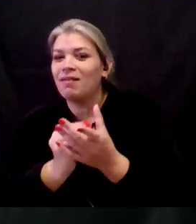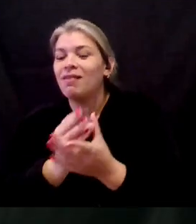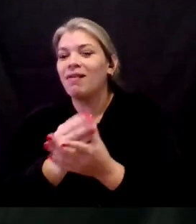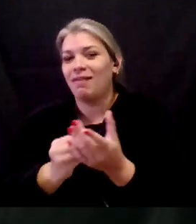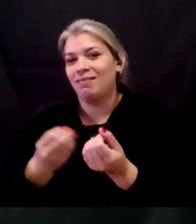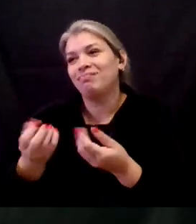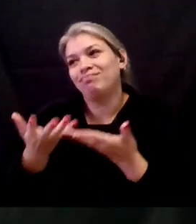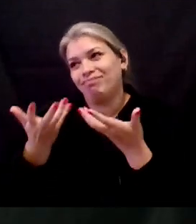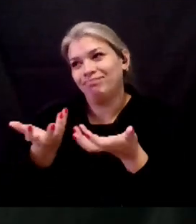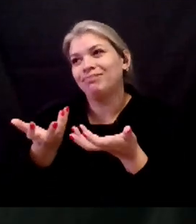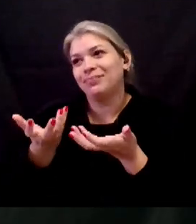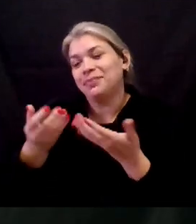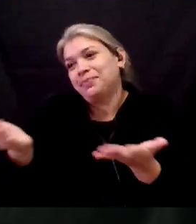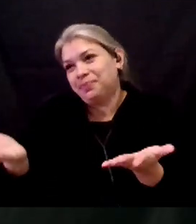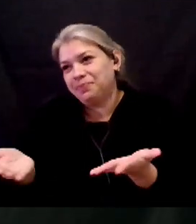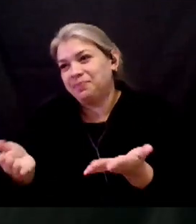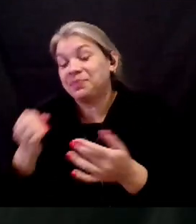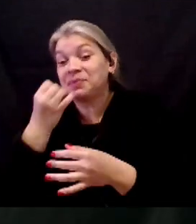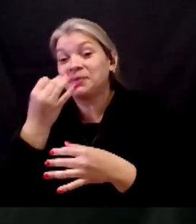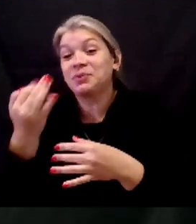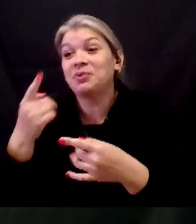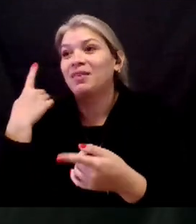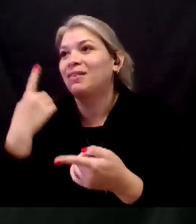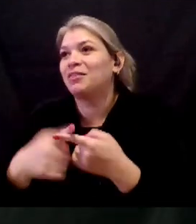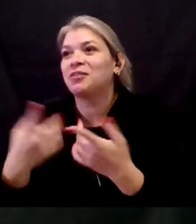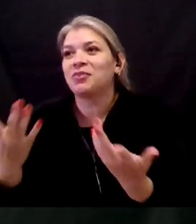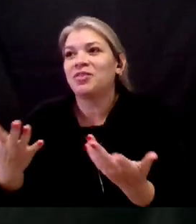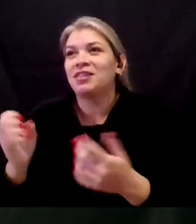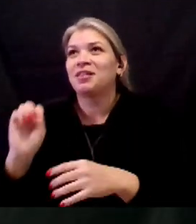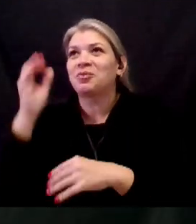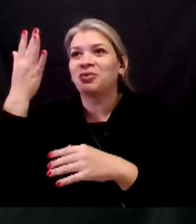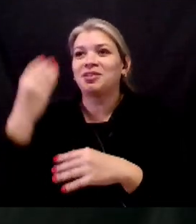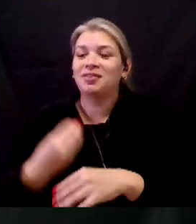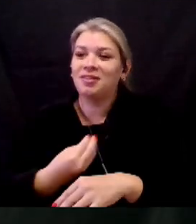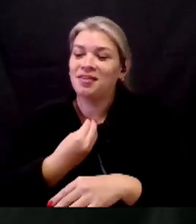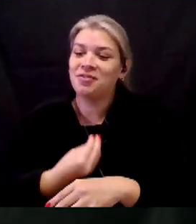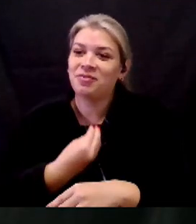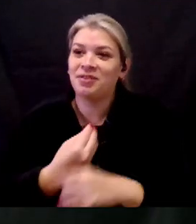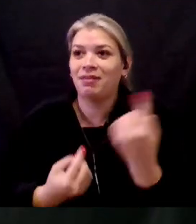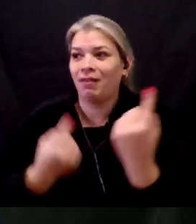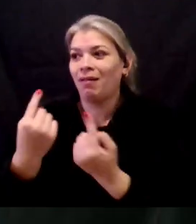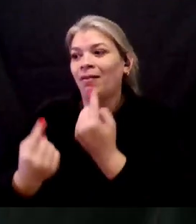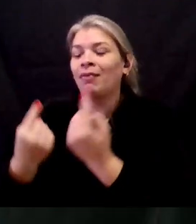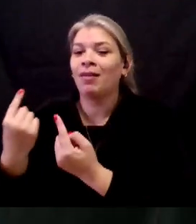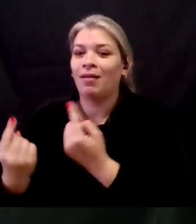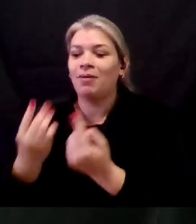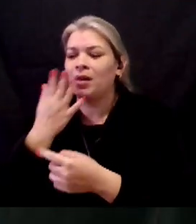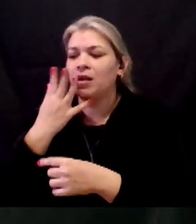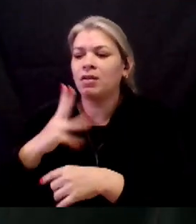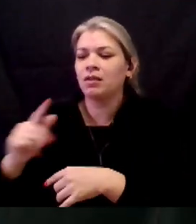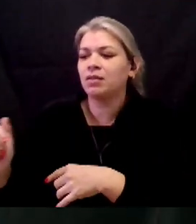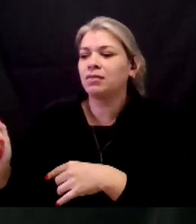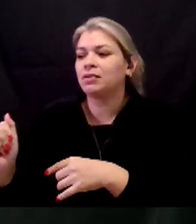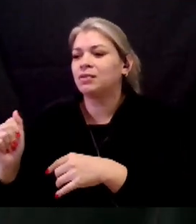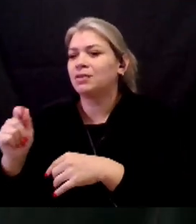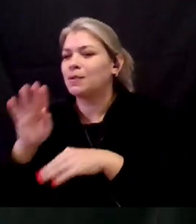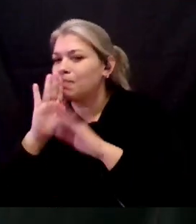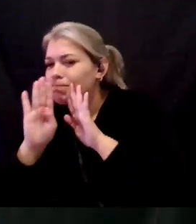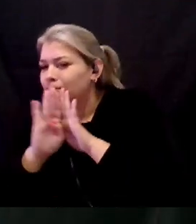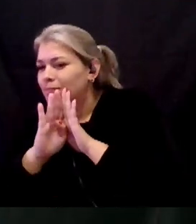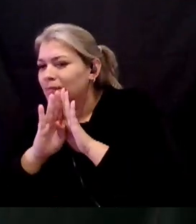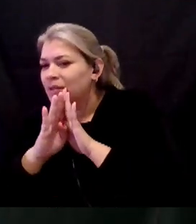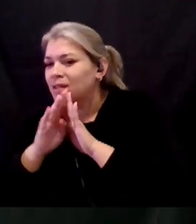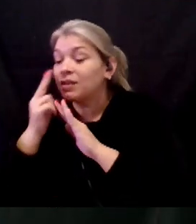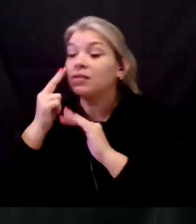Gente, quantas vezes? Acho que eu passei por isso, você passou por isso. Aí, de repente, a criança está quietinha, você vai lá, a criança está lá cheia de batom e